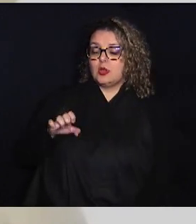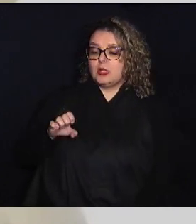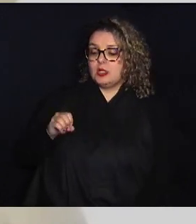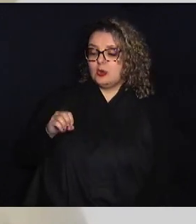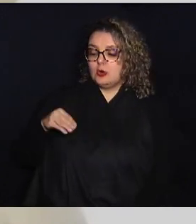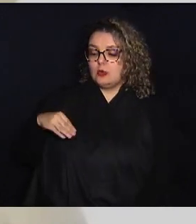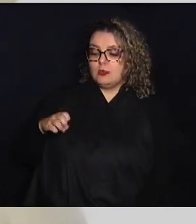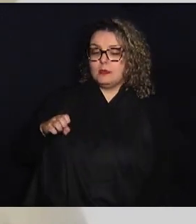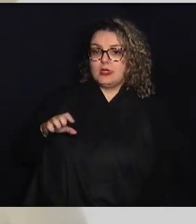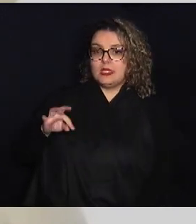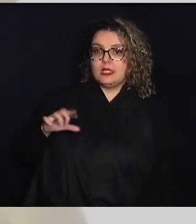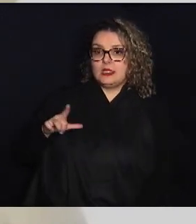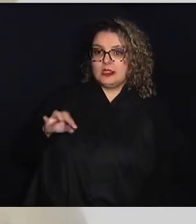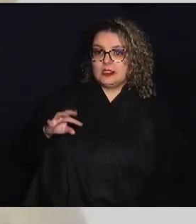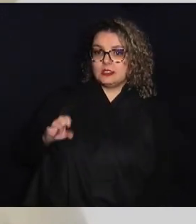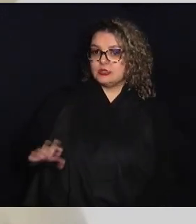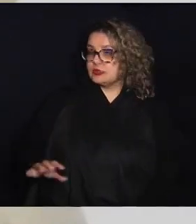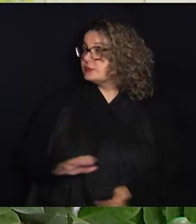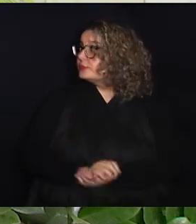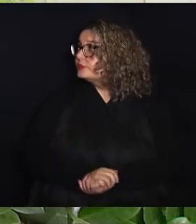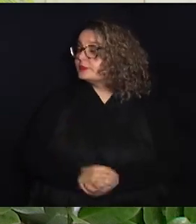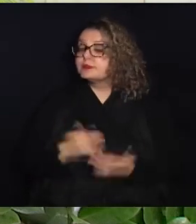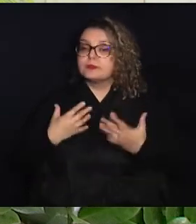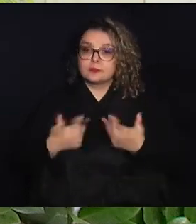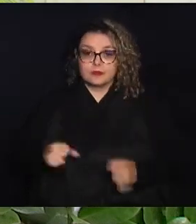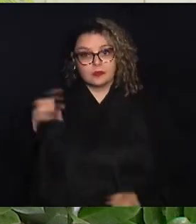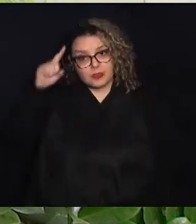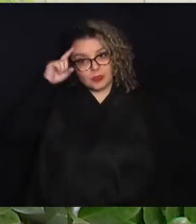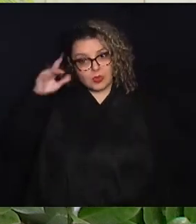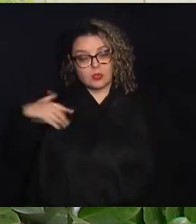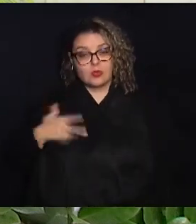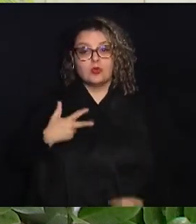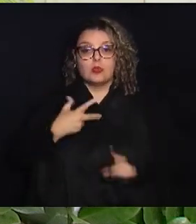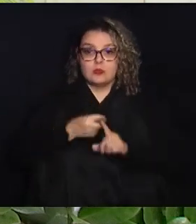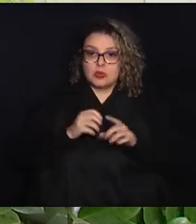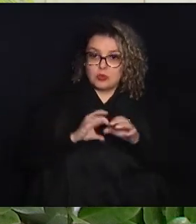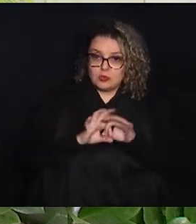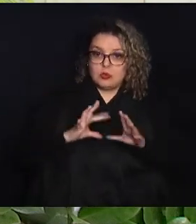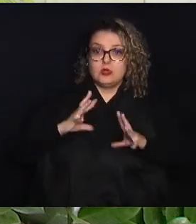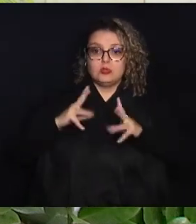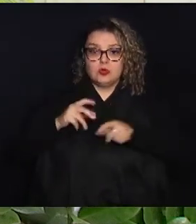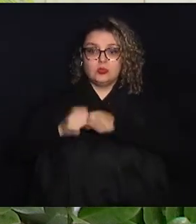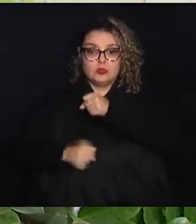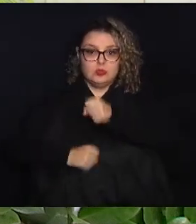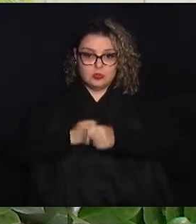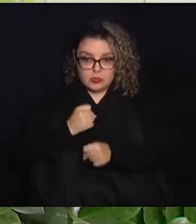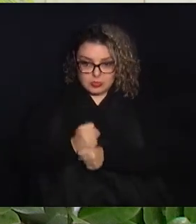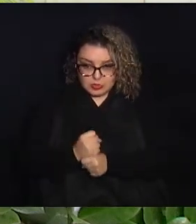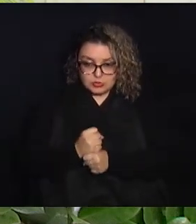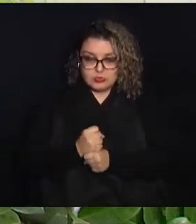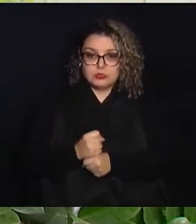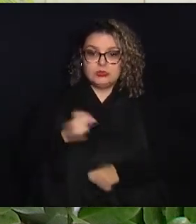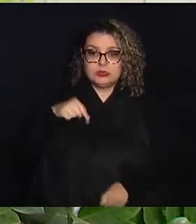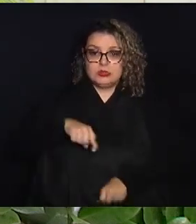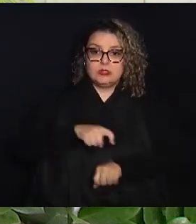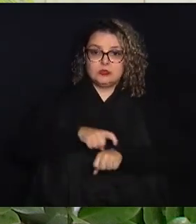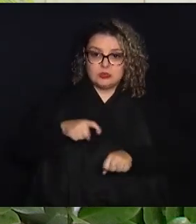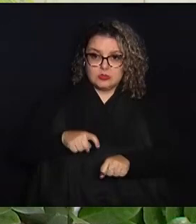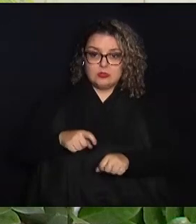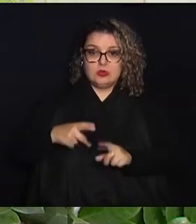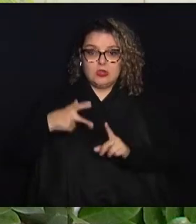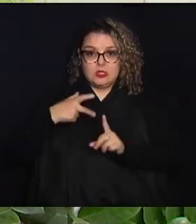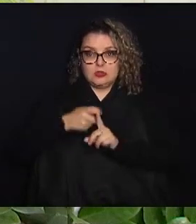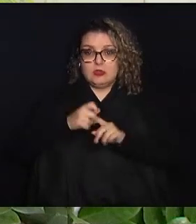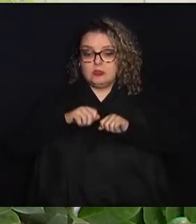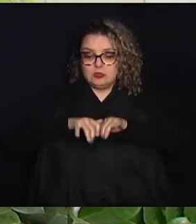estimado em 57.000 pessoas é a gente recebe a grade de rotina tá então é uma vacina que já é disponível o ano todo e que